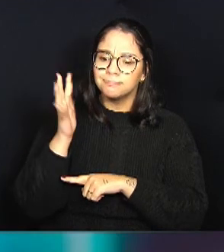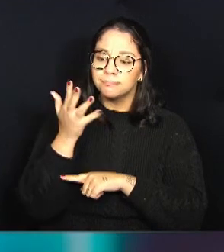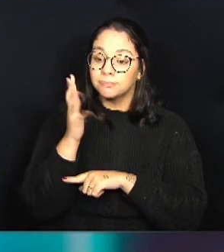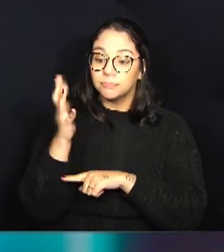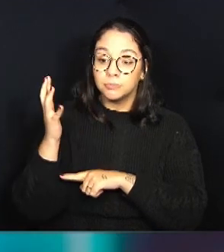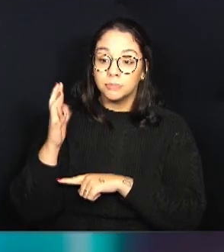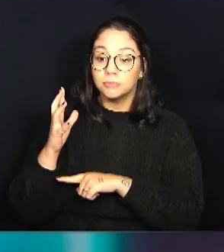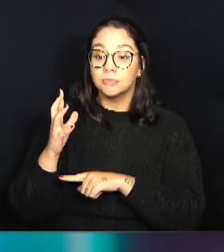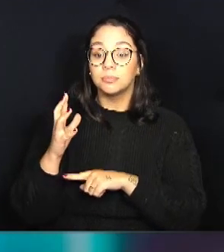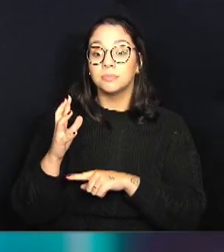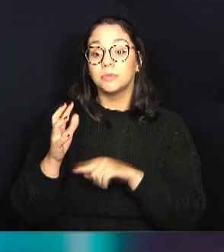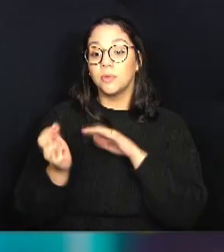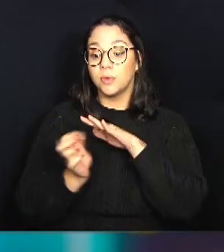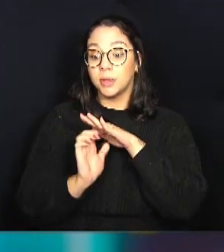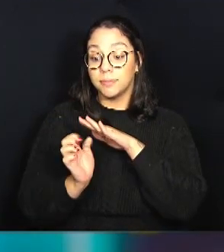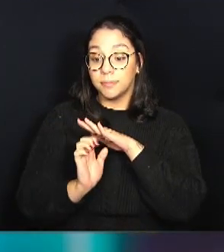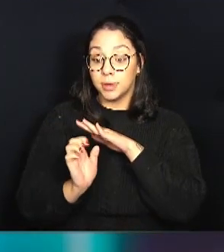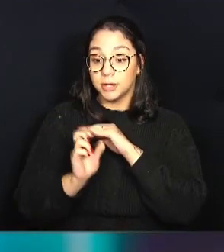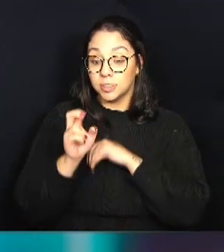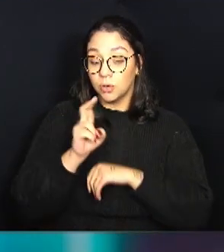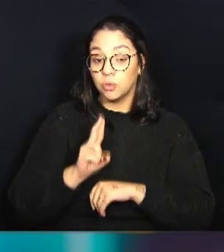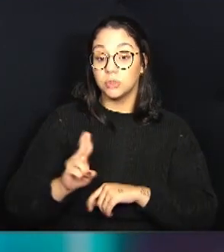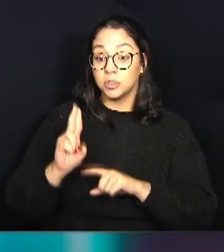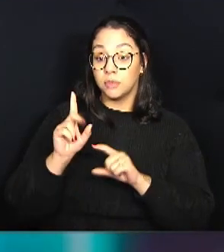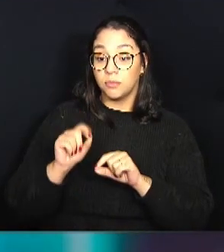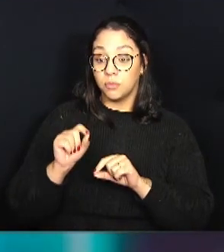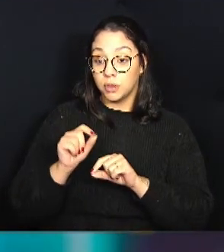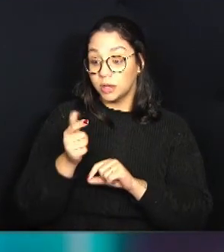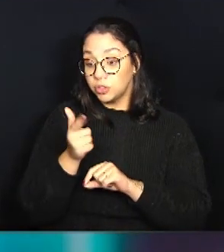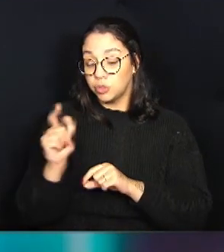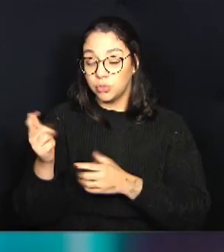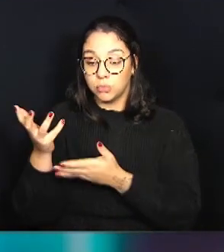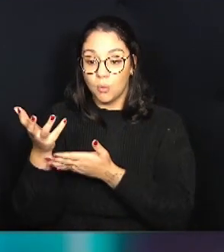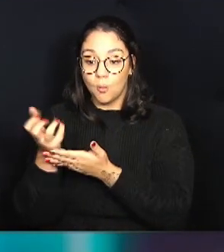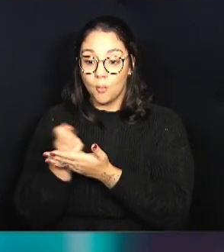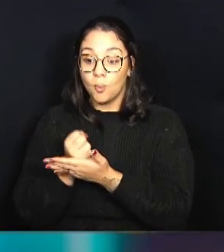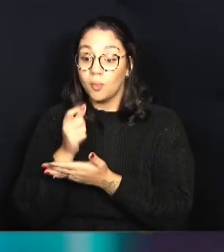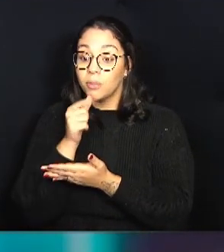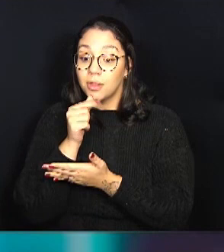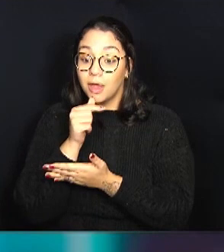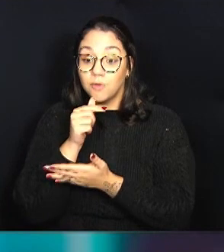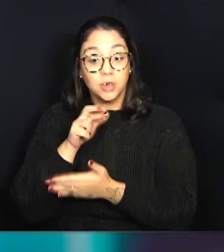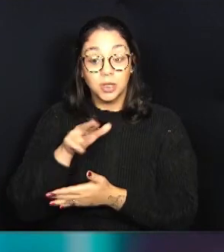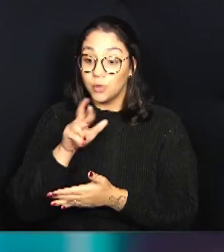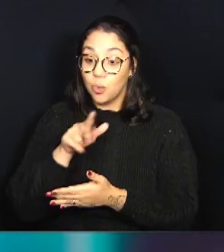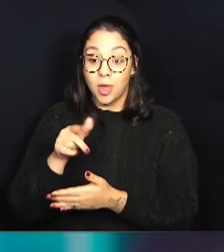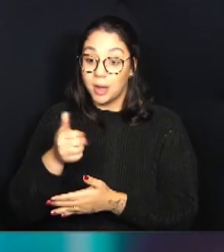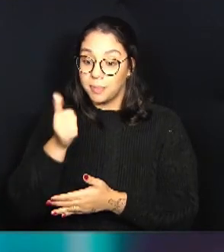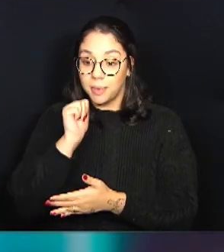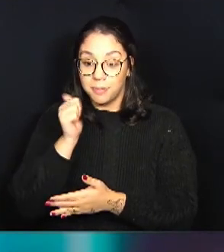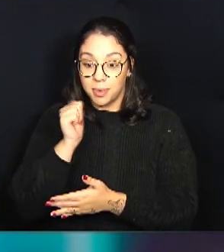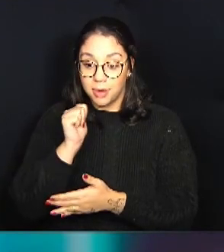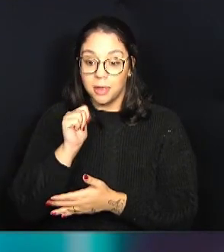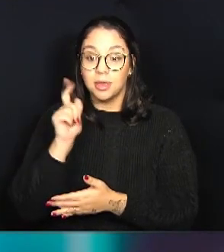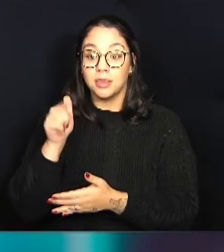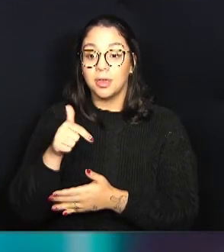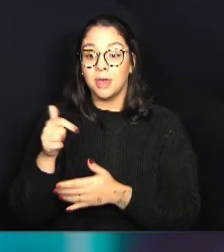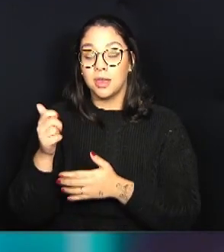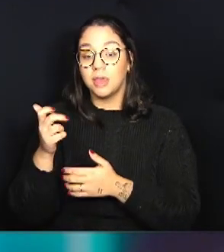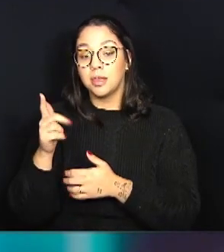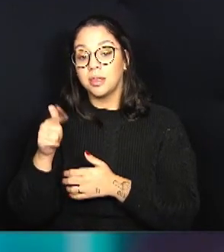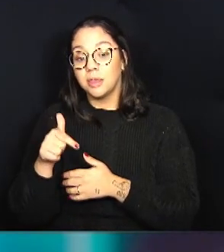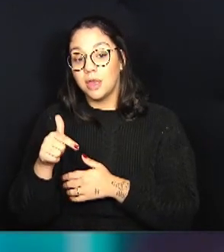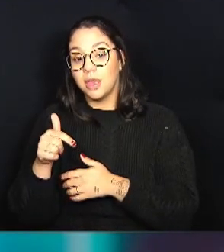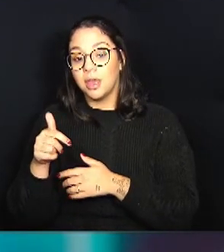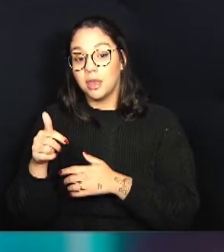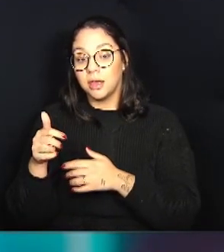a empresa utilizava-se de fonte alternativa, água não potável, e produtos com